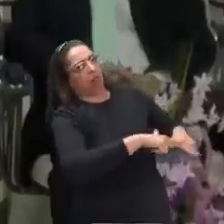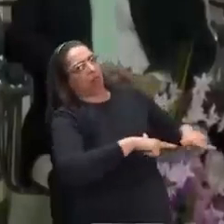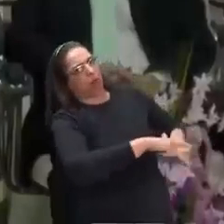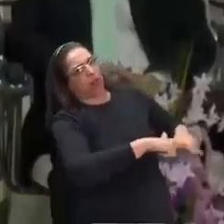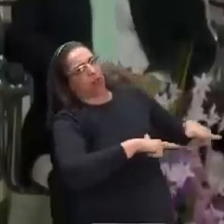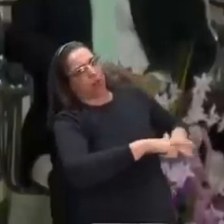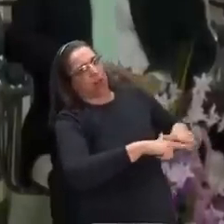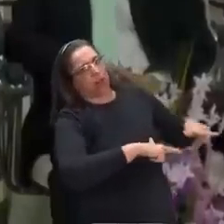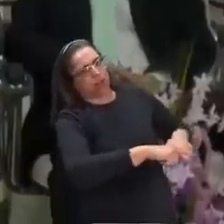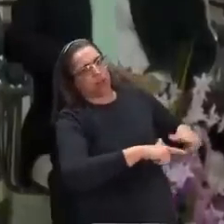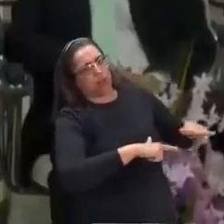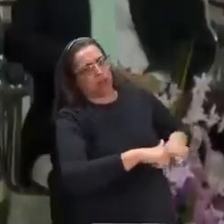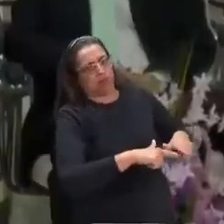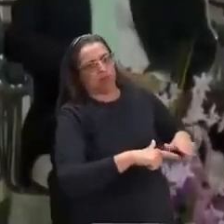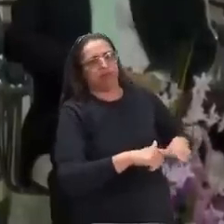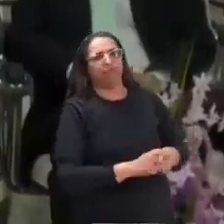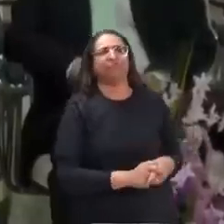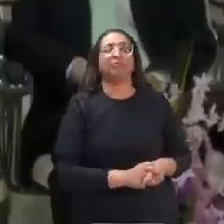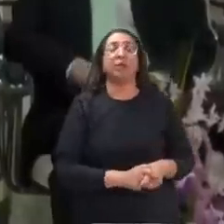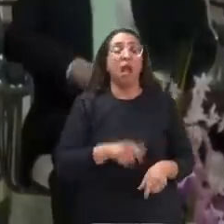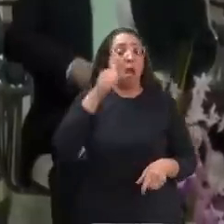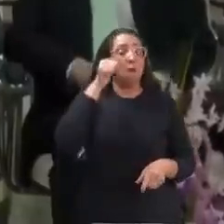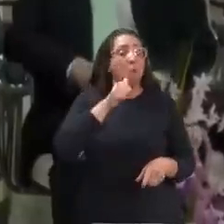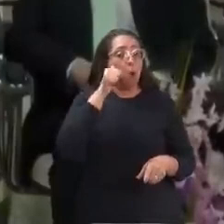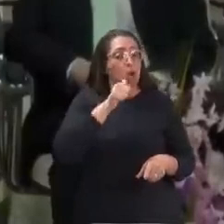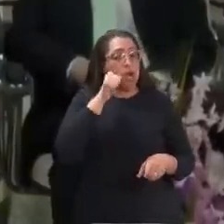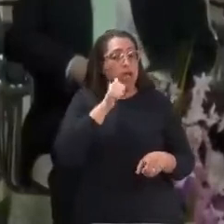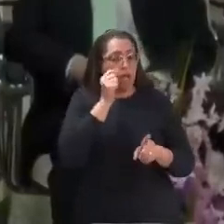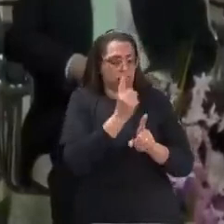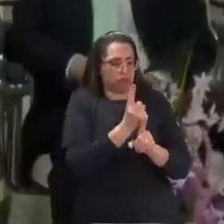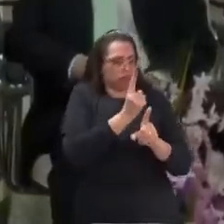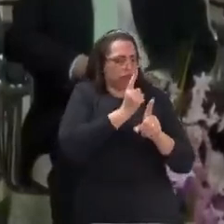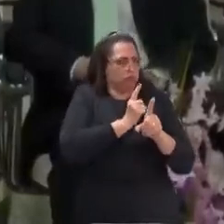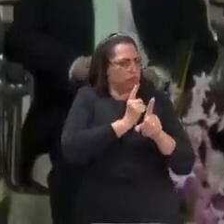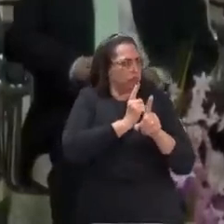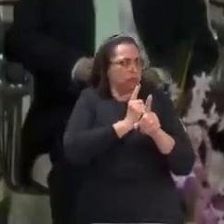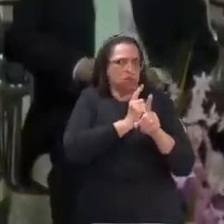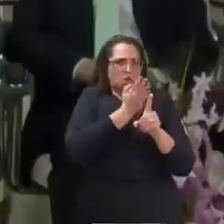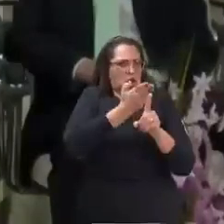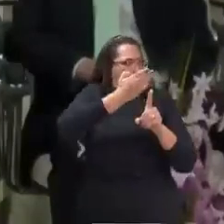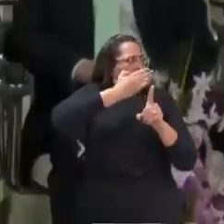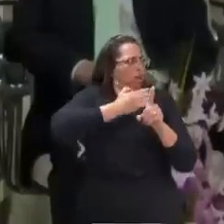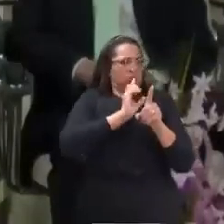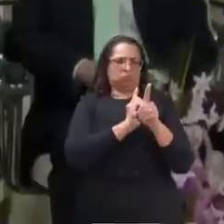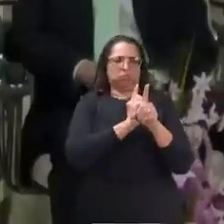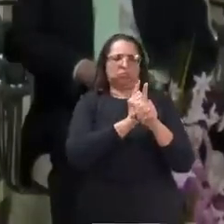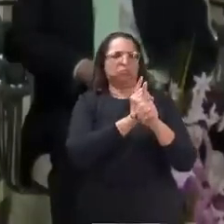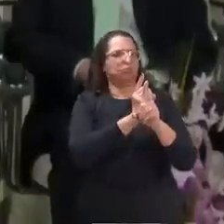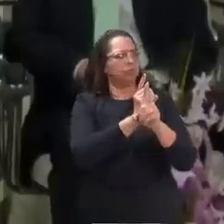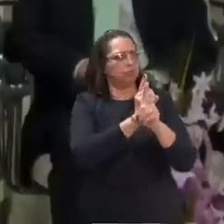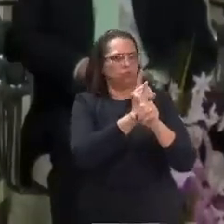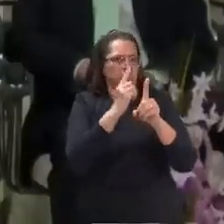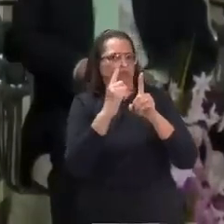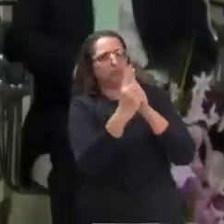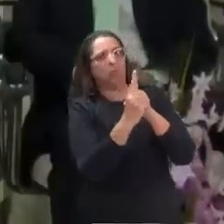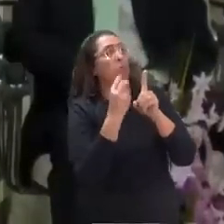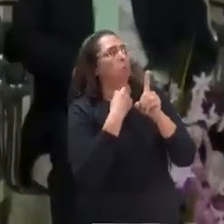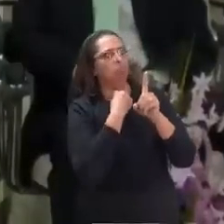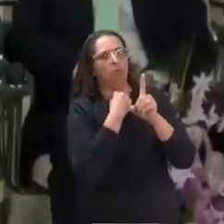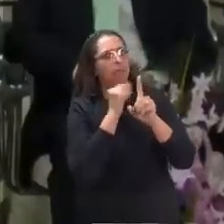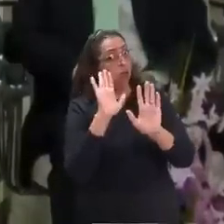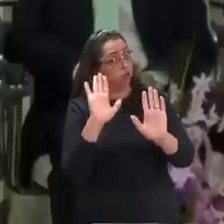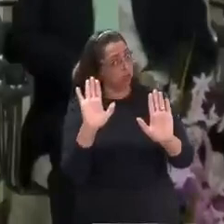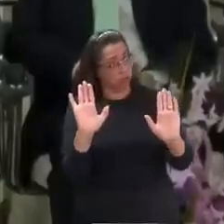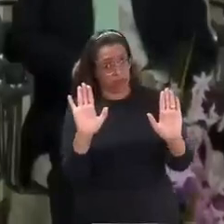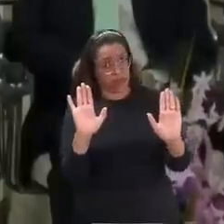isso que as mães lutavam até hoje na cultura para que as crianças, a partir de ainda nova, aprendam